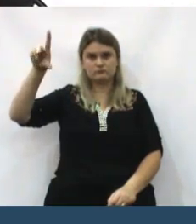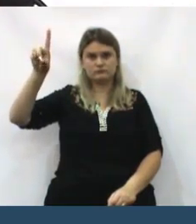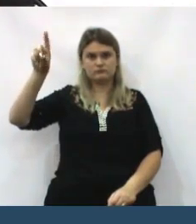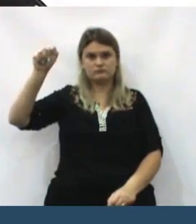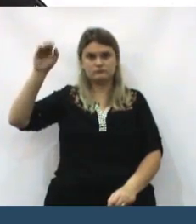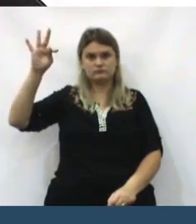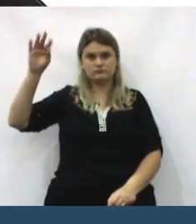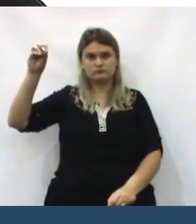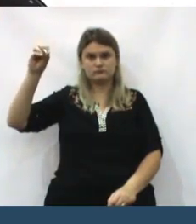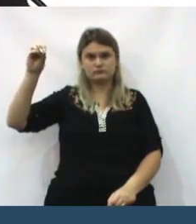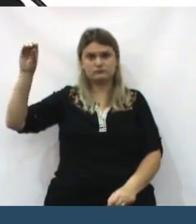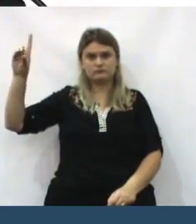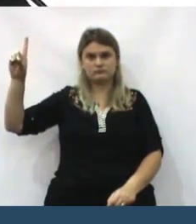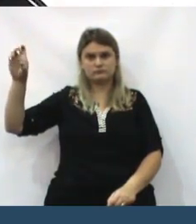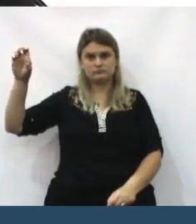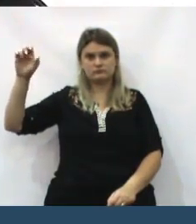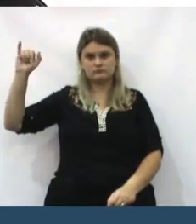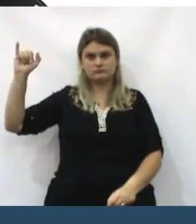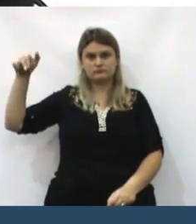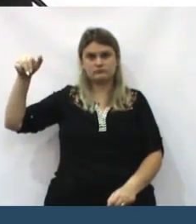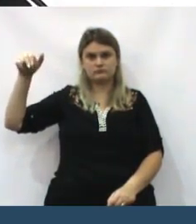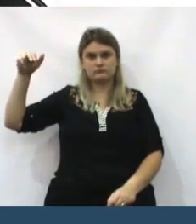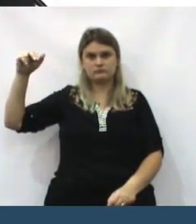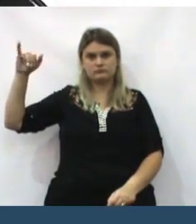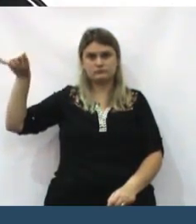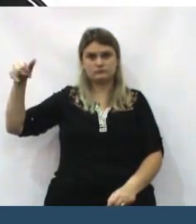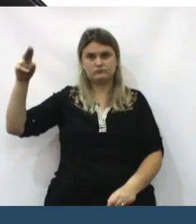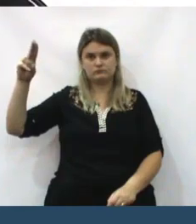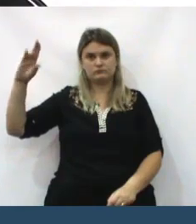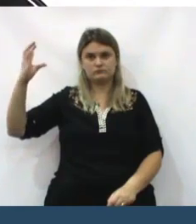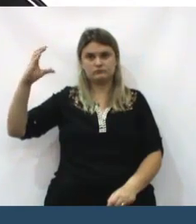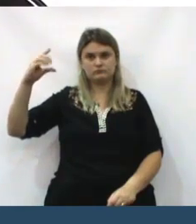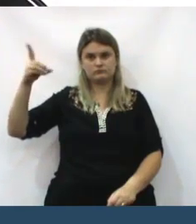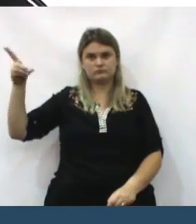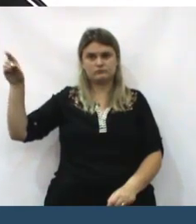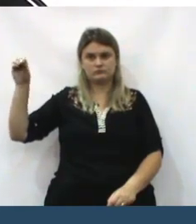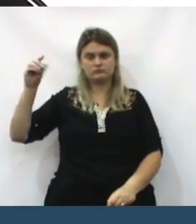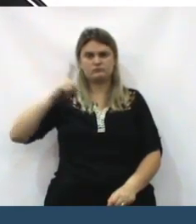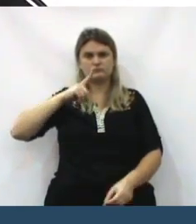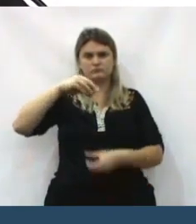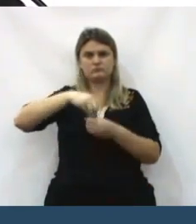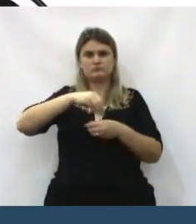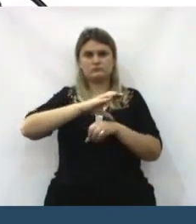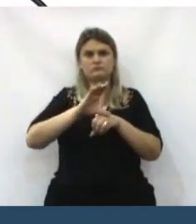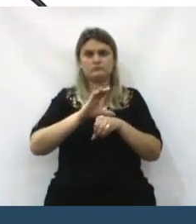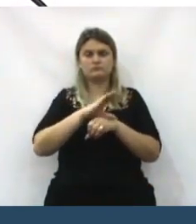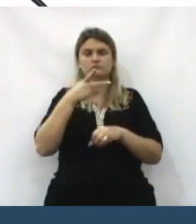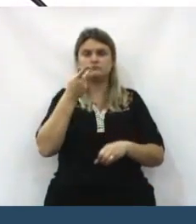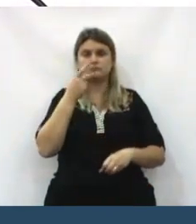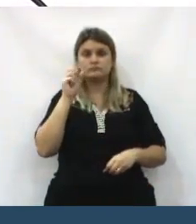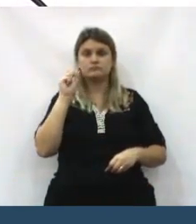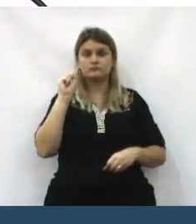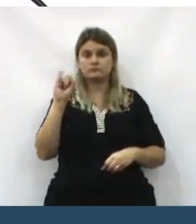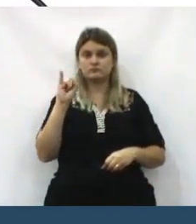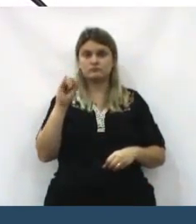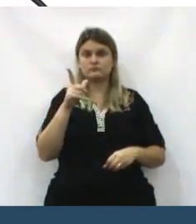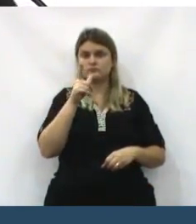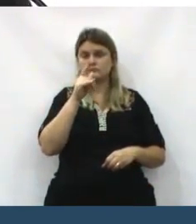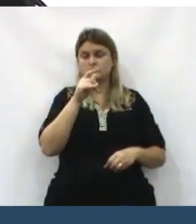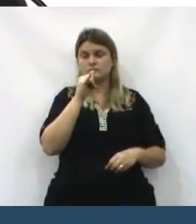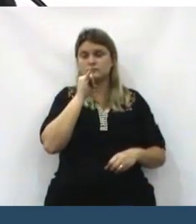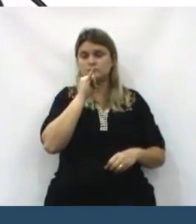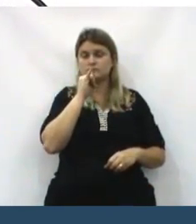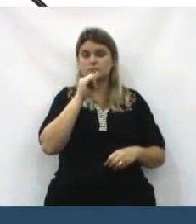de injunção está previsto lá no artigo 5º da Constituição, e é justamente isso. Quando o